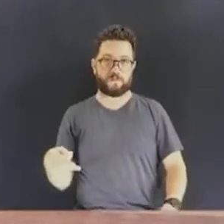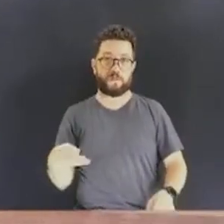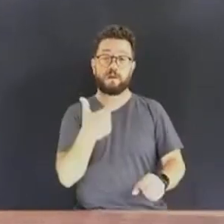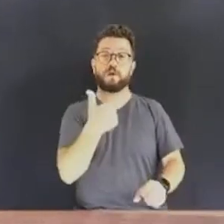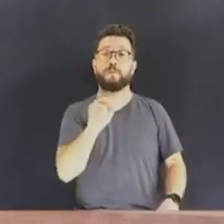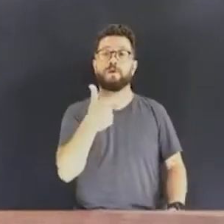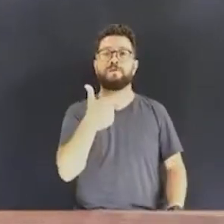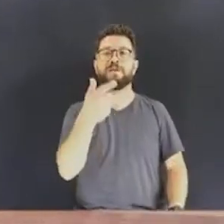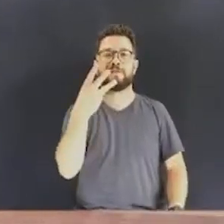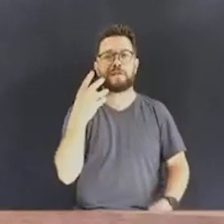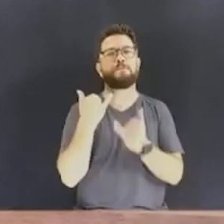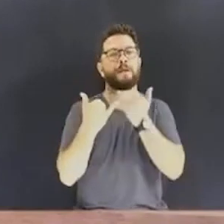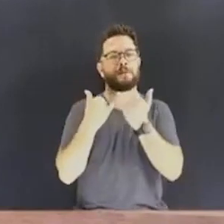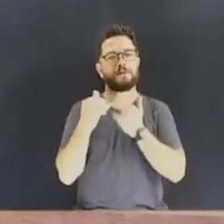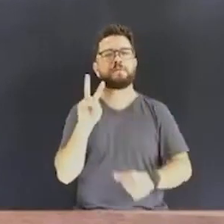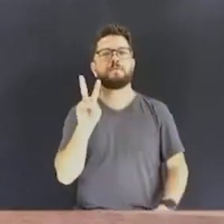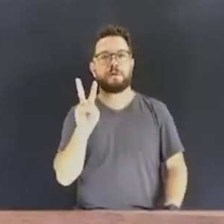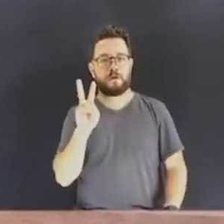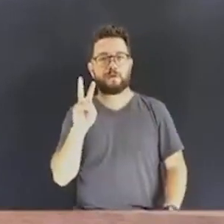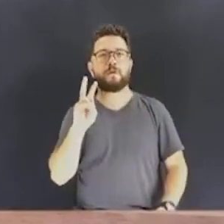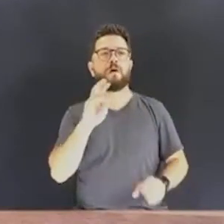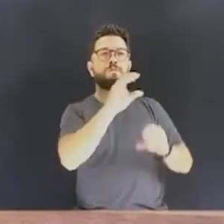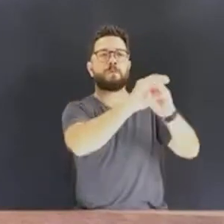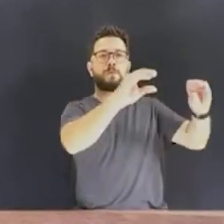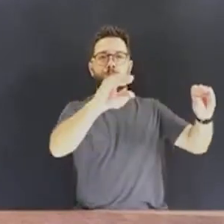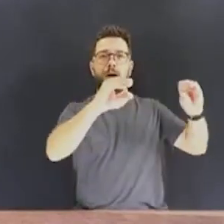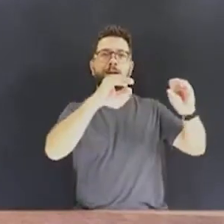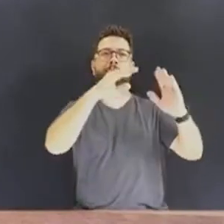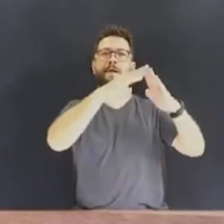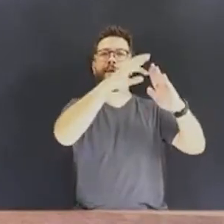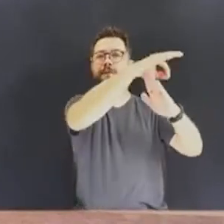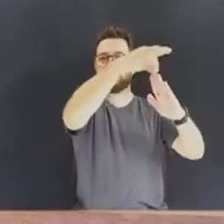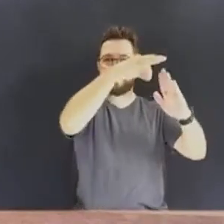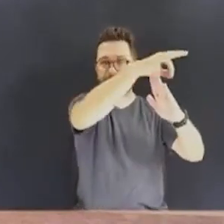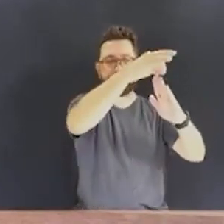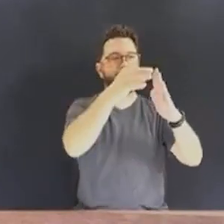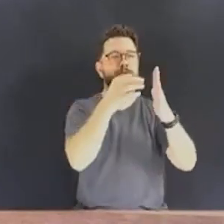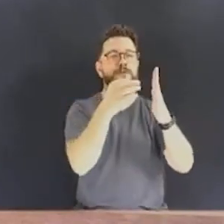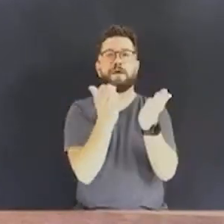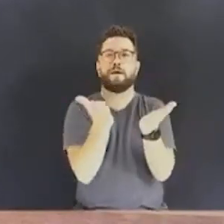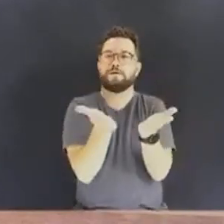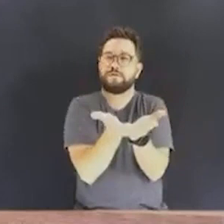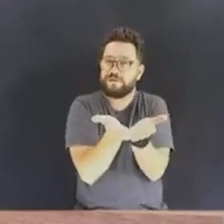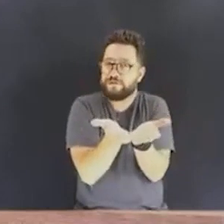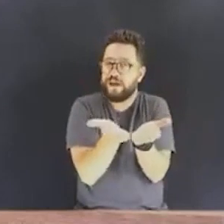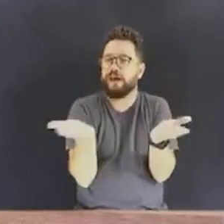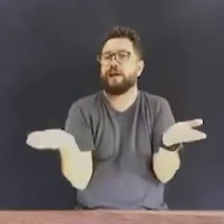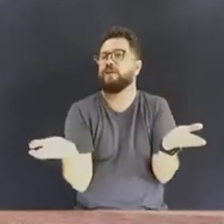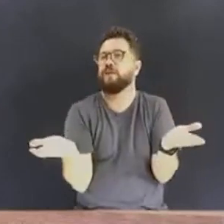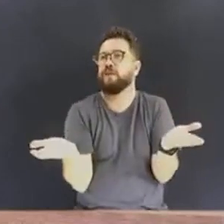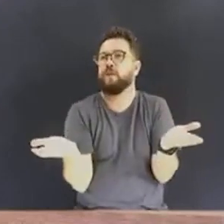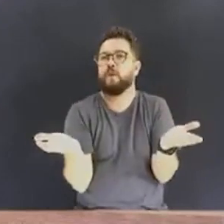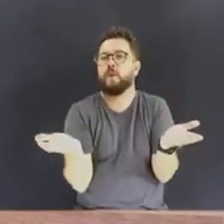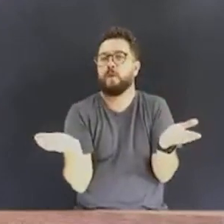às necessidades dos hospitais, como Santa Casa, Evangélico, todos os outros, né? Nós fizemos esse repasse